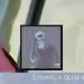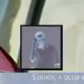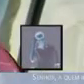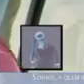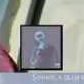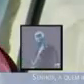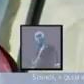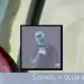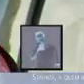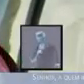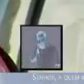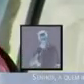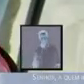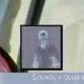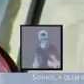pai maravilhoso.